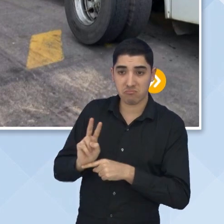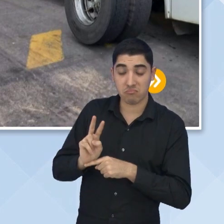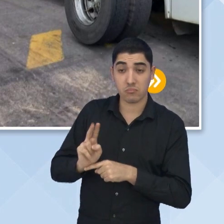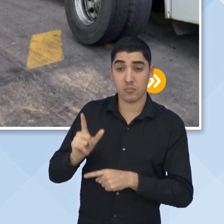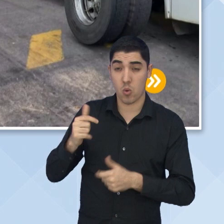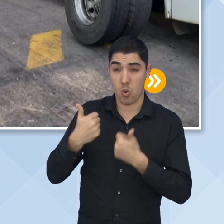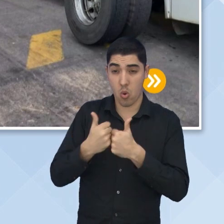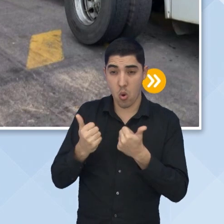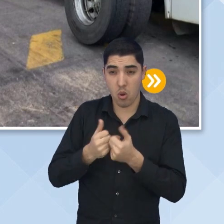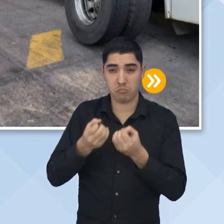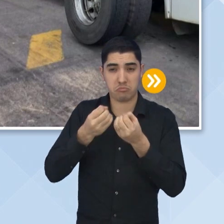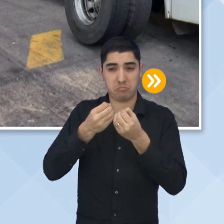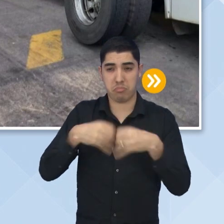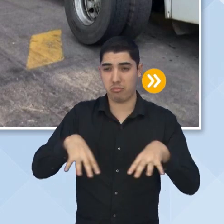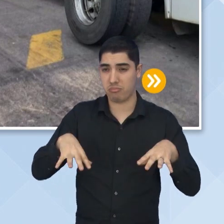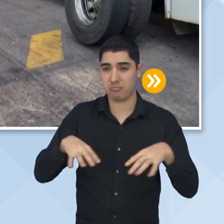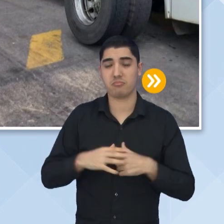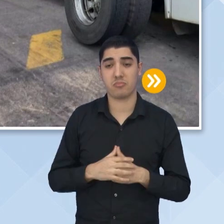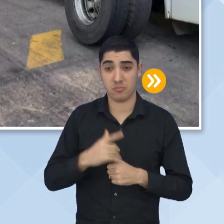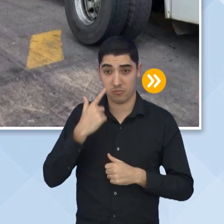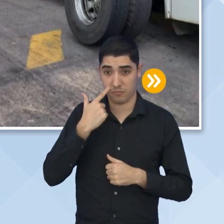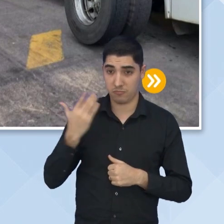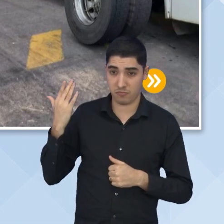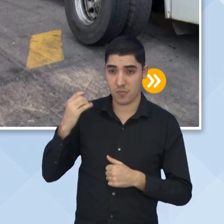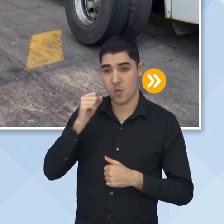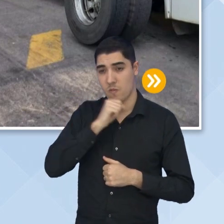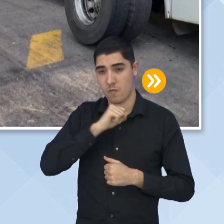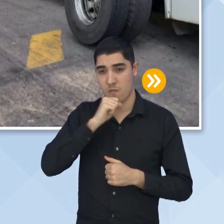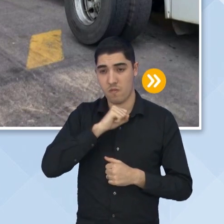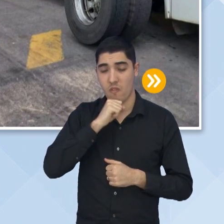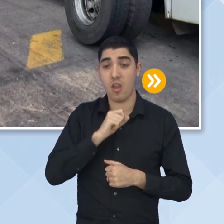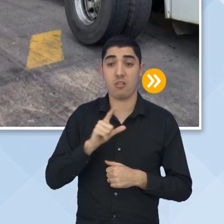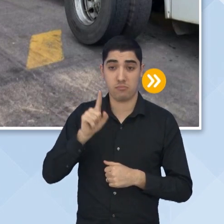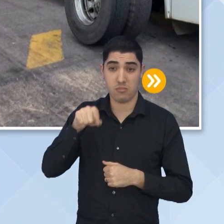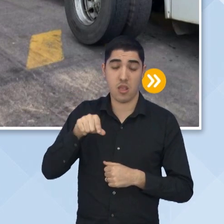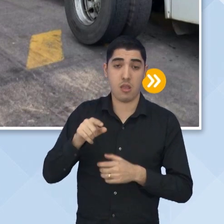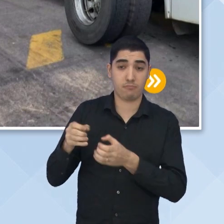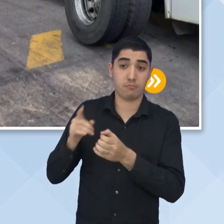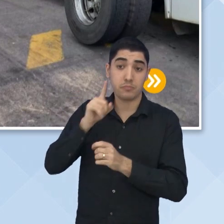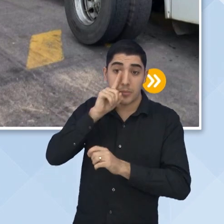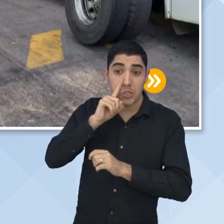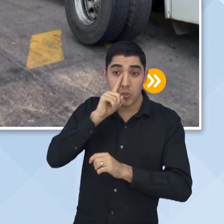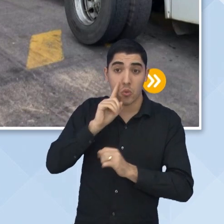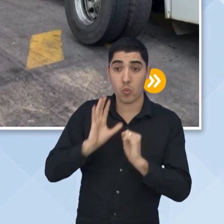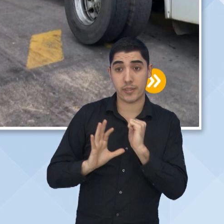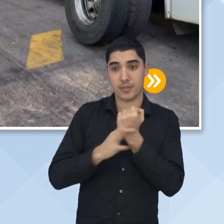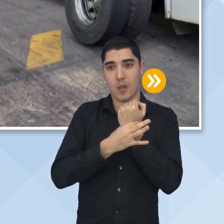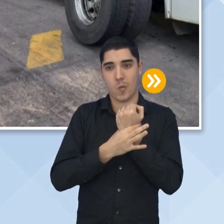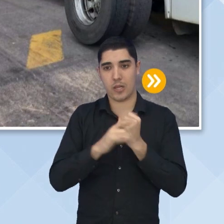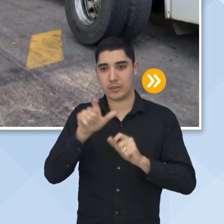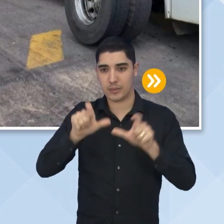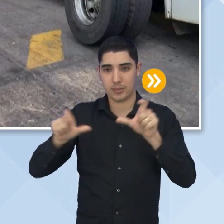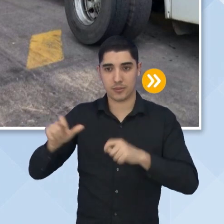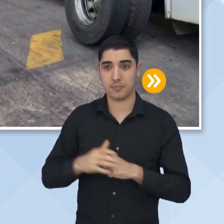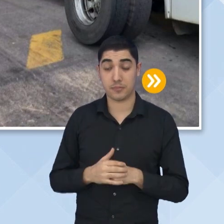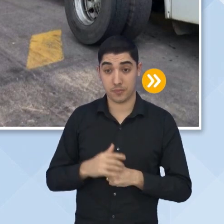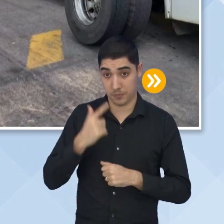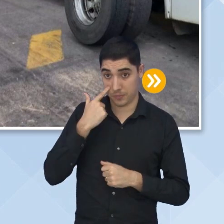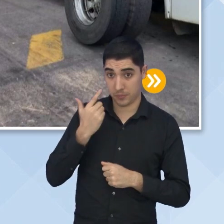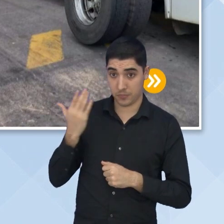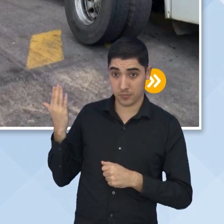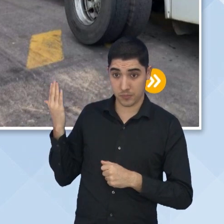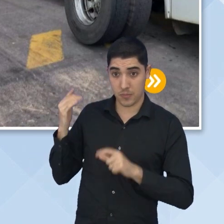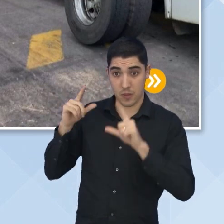precárias dos ônibus. É uma frota velha, colocando em risco a segurança. Esta